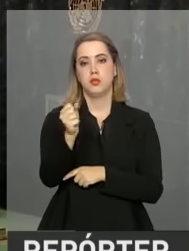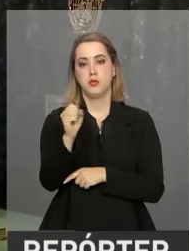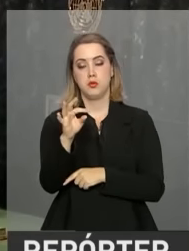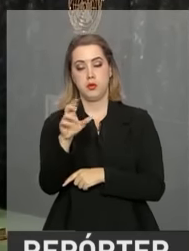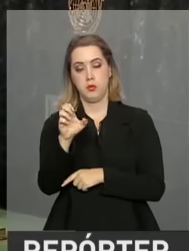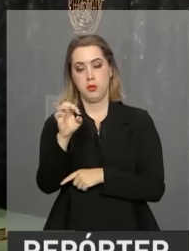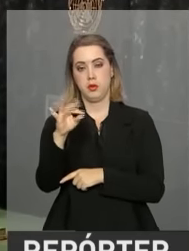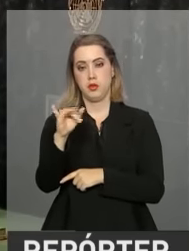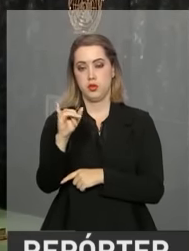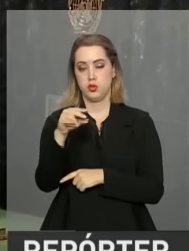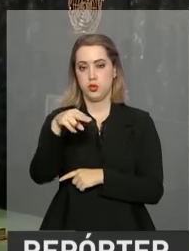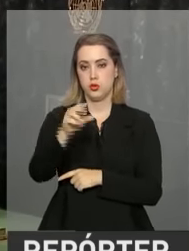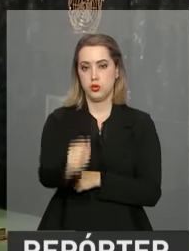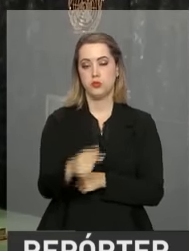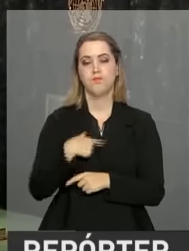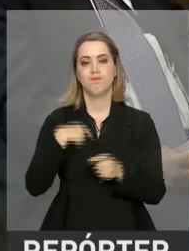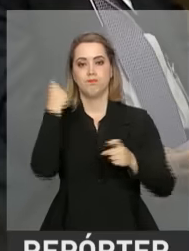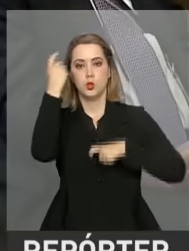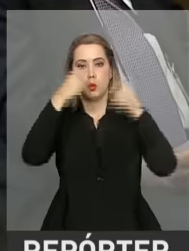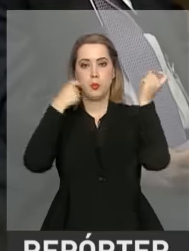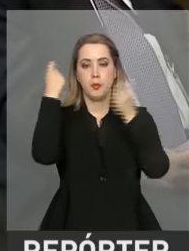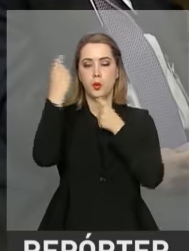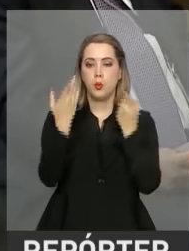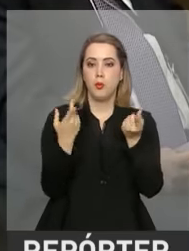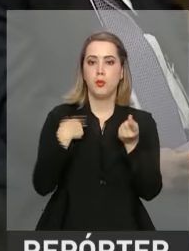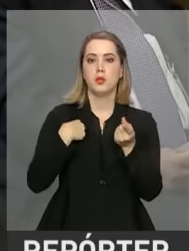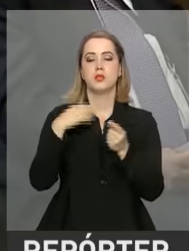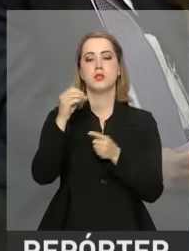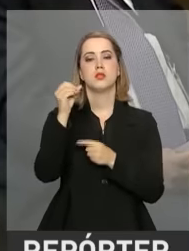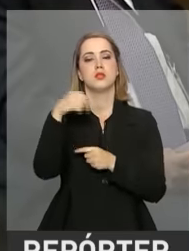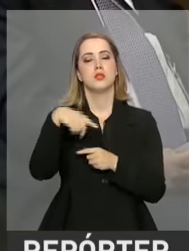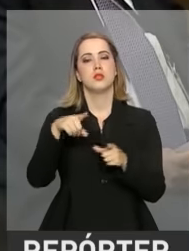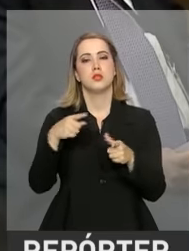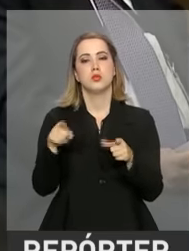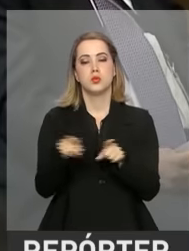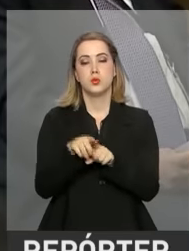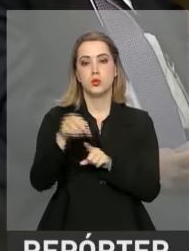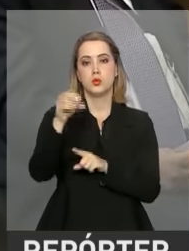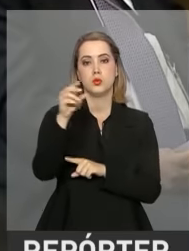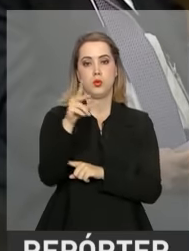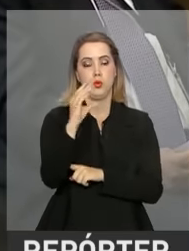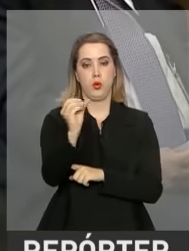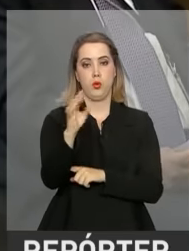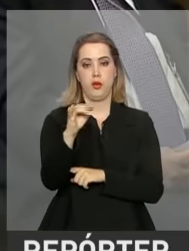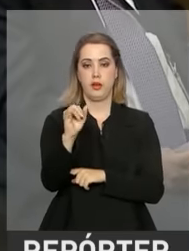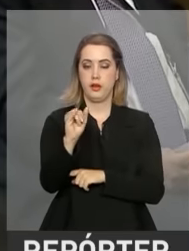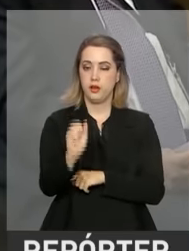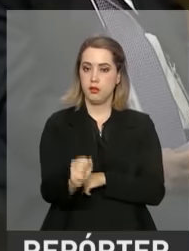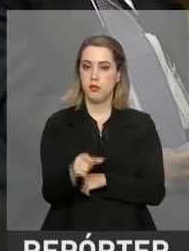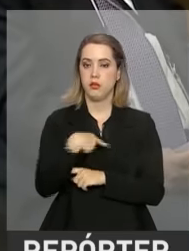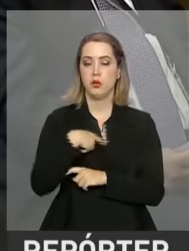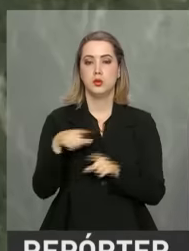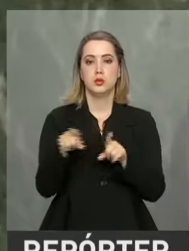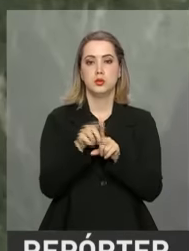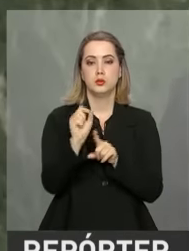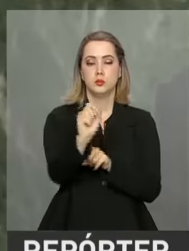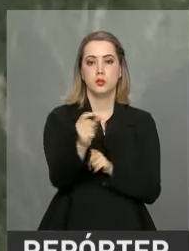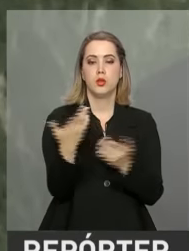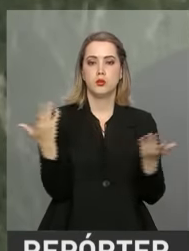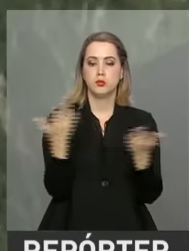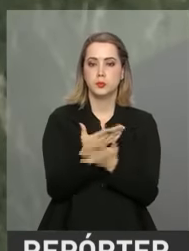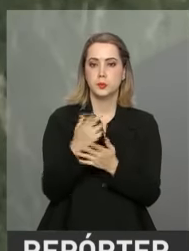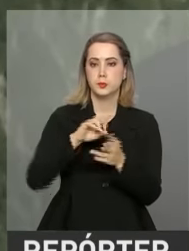mostrou preocupação com o arsenal nuclear e o recente teste feito pela Coreia do Norte. Já sobre as mudanças climáticas, Temer